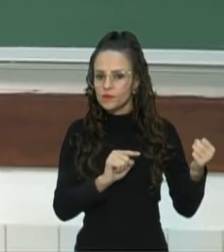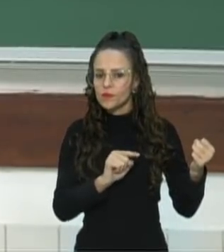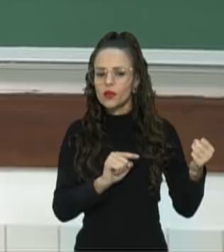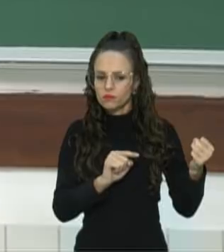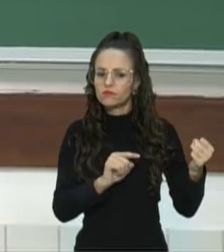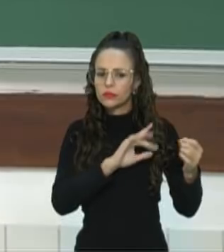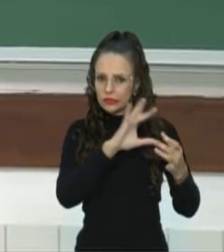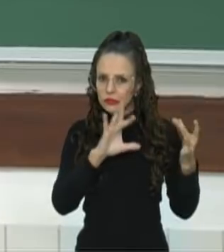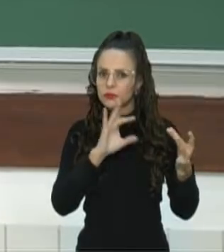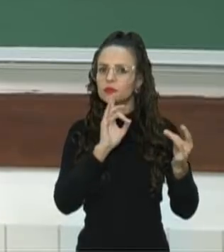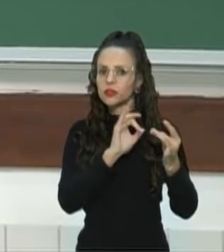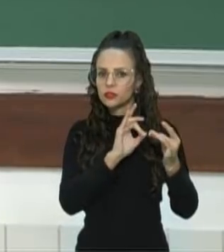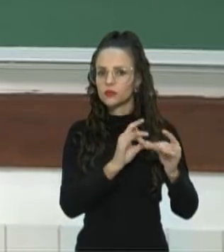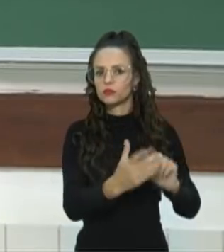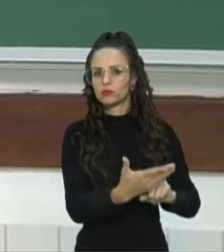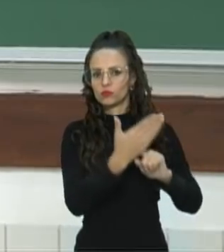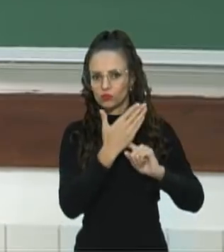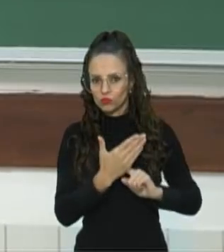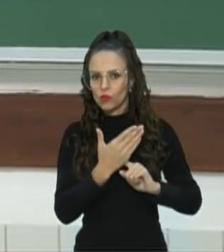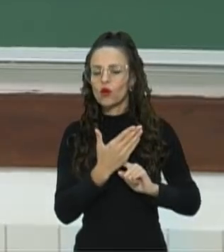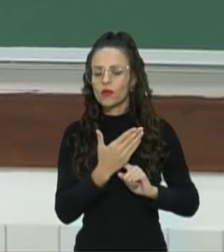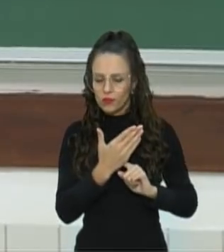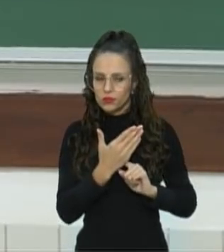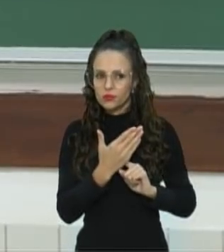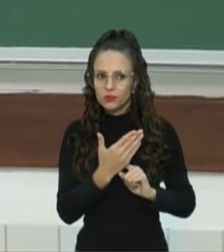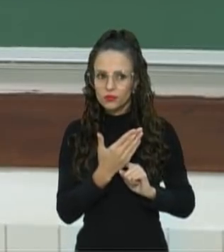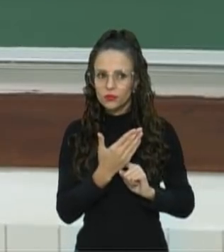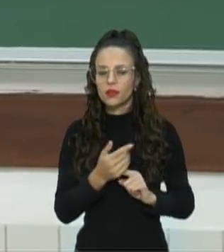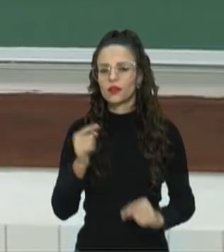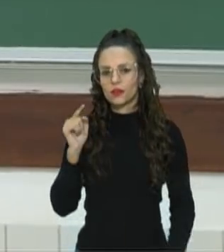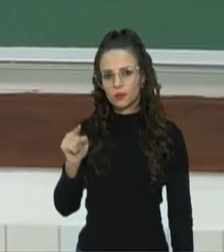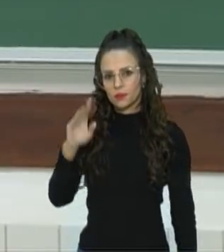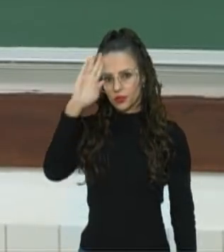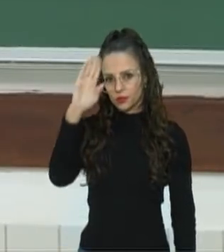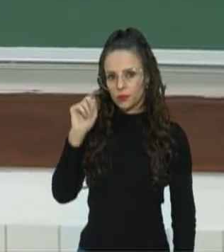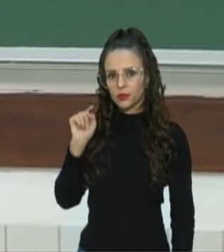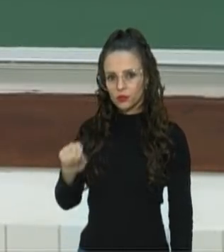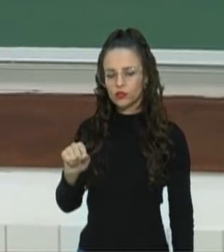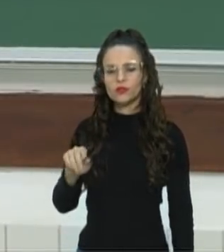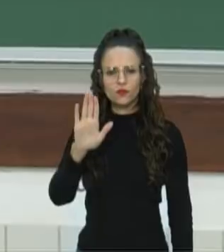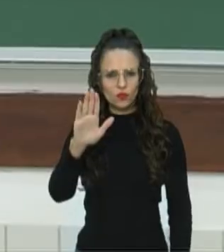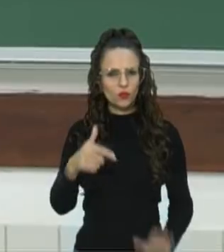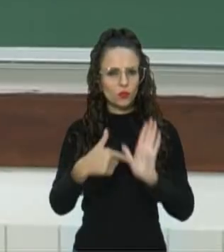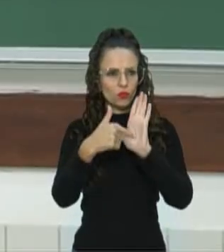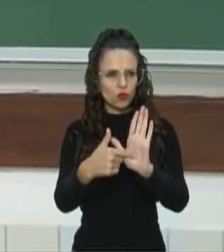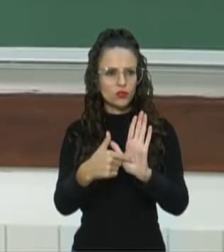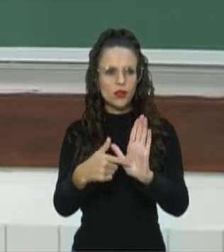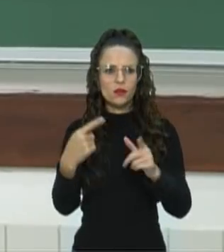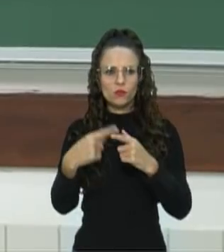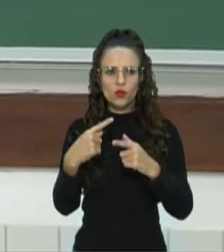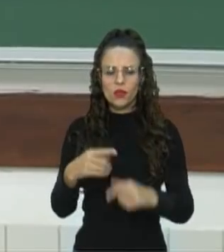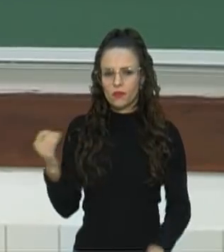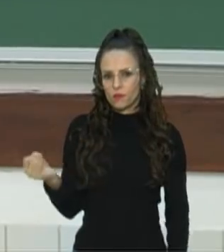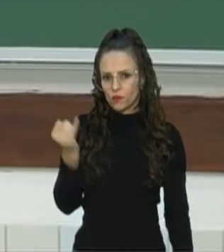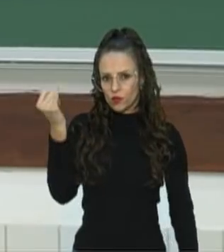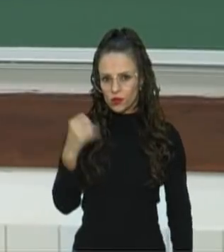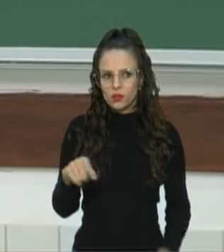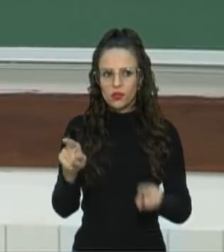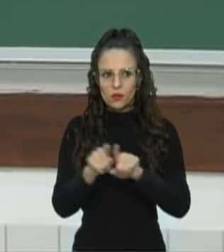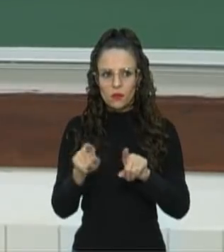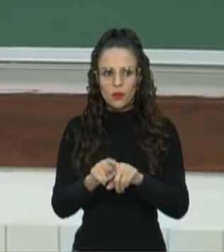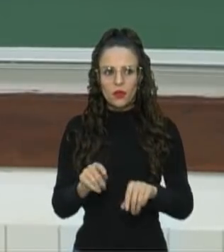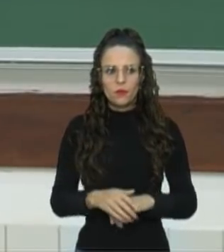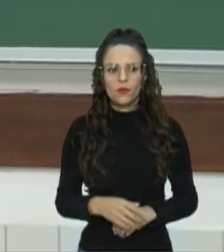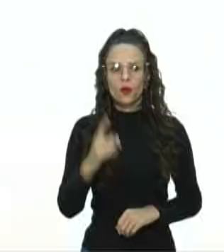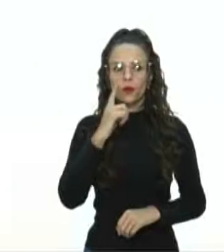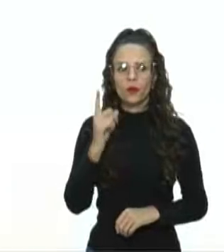técnicos específicos que fazem esse mapa, né? E principalmente a questão da escala. Vocês já vão ver por que essa escala é importante também dentro do